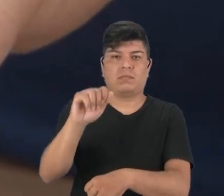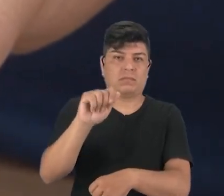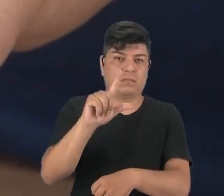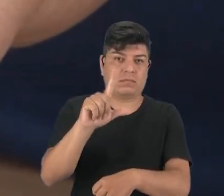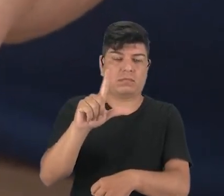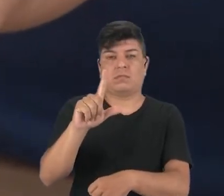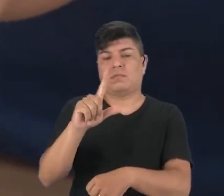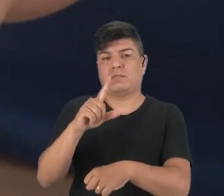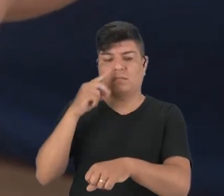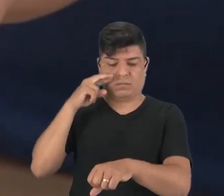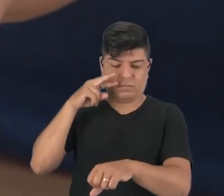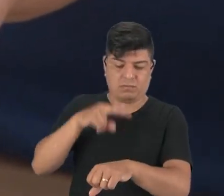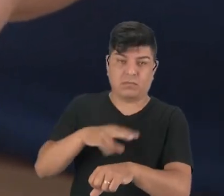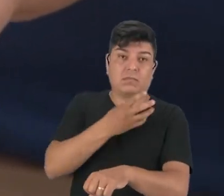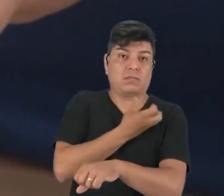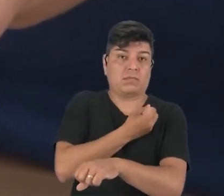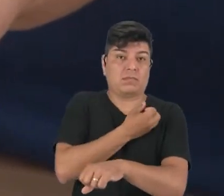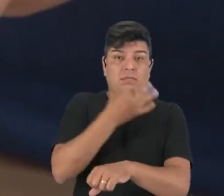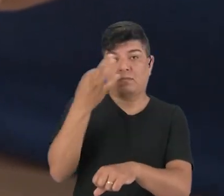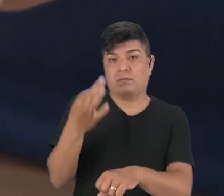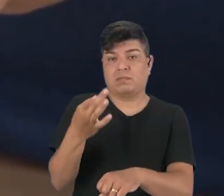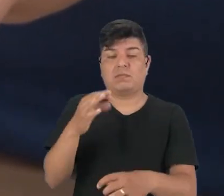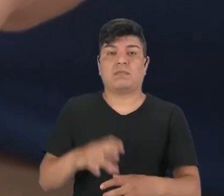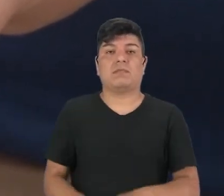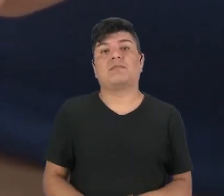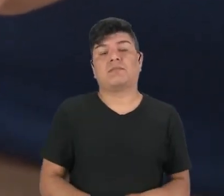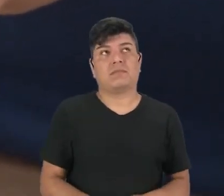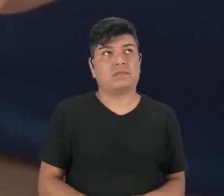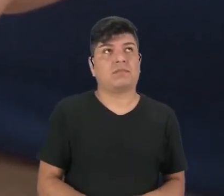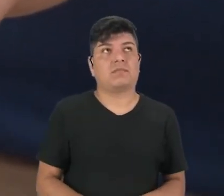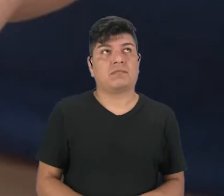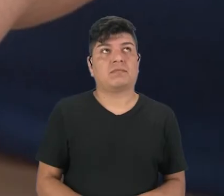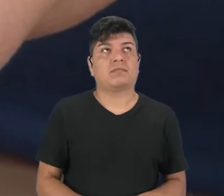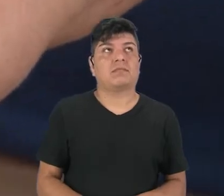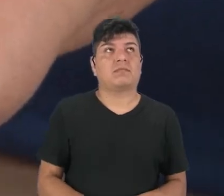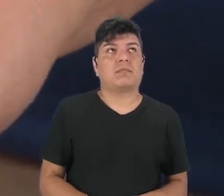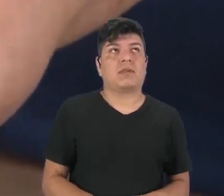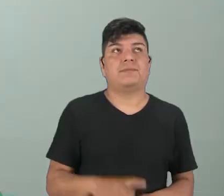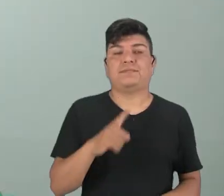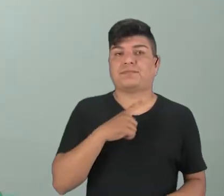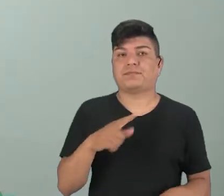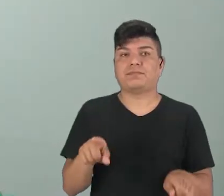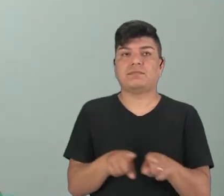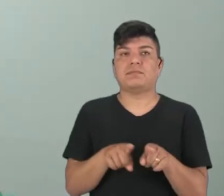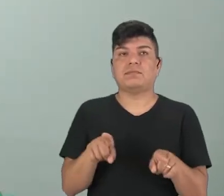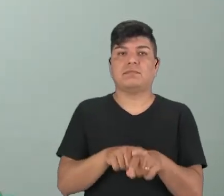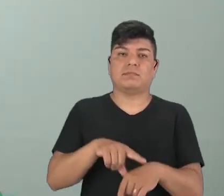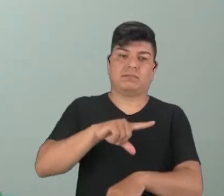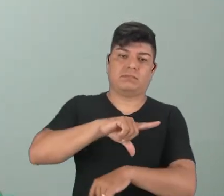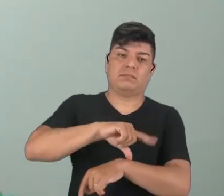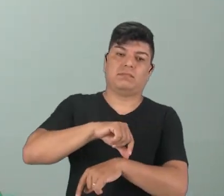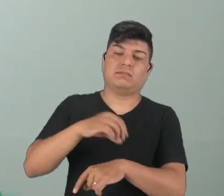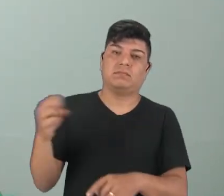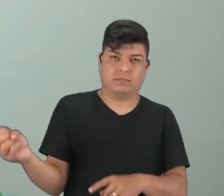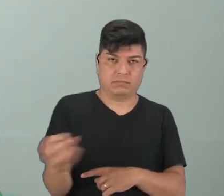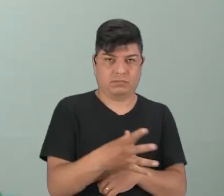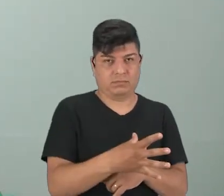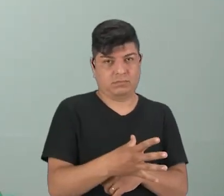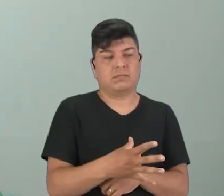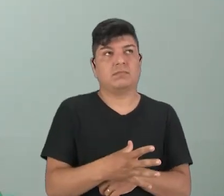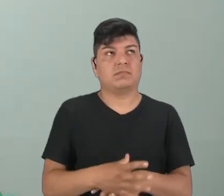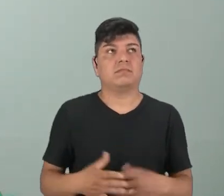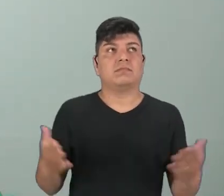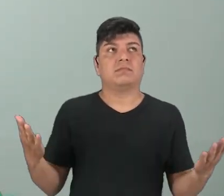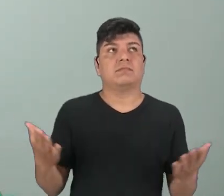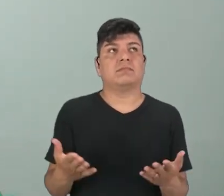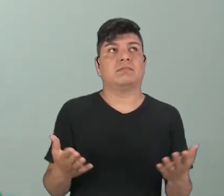a hora, né, marcando a hora certinho, né? É o relógio digital. Temos relógios mais modernos agora,